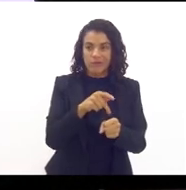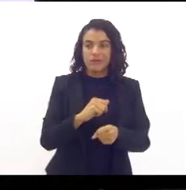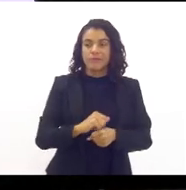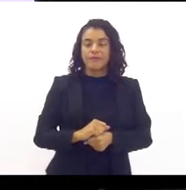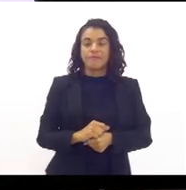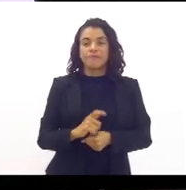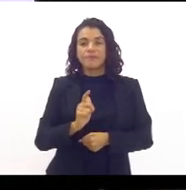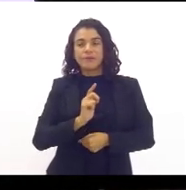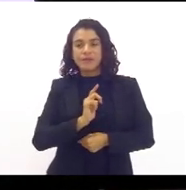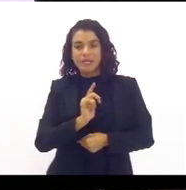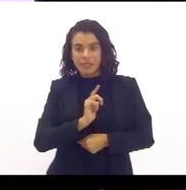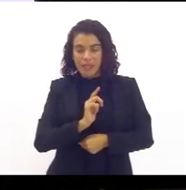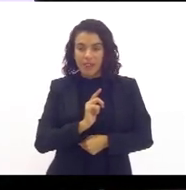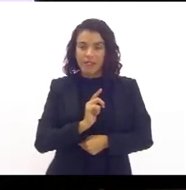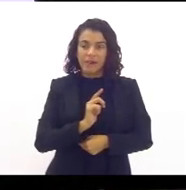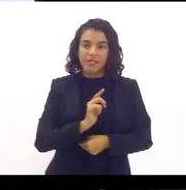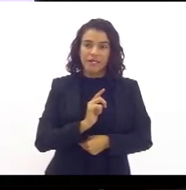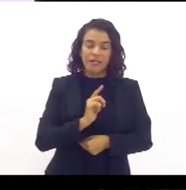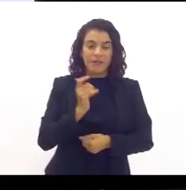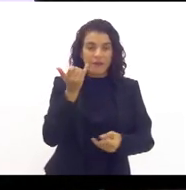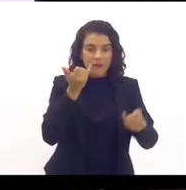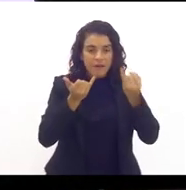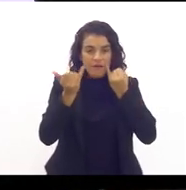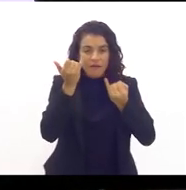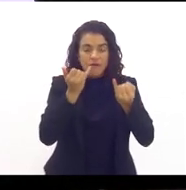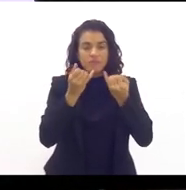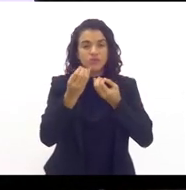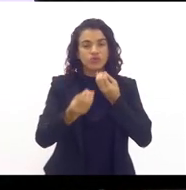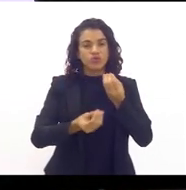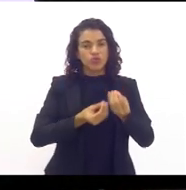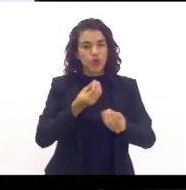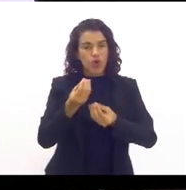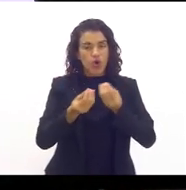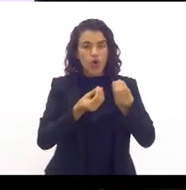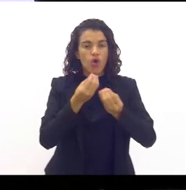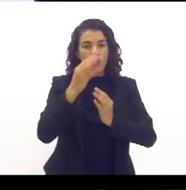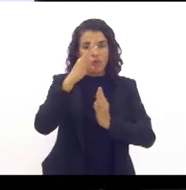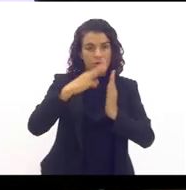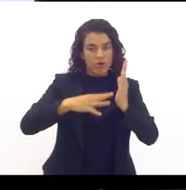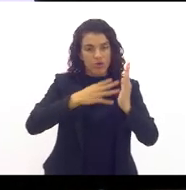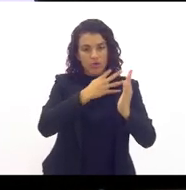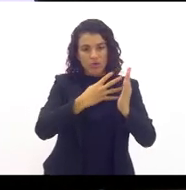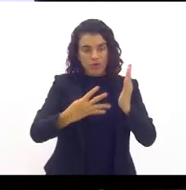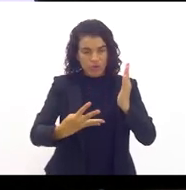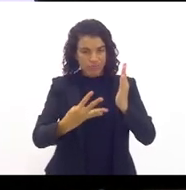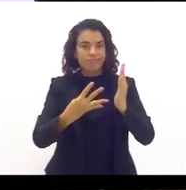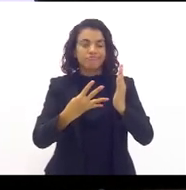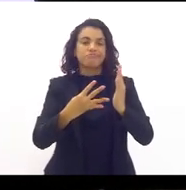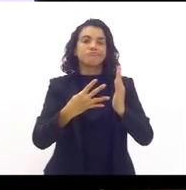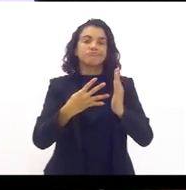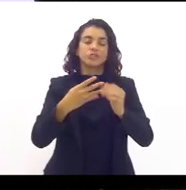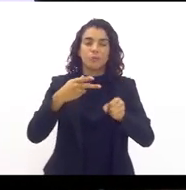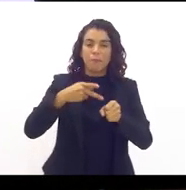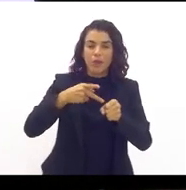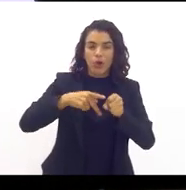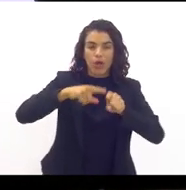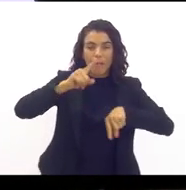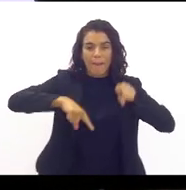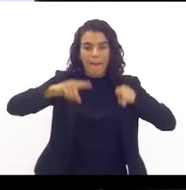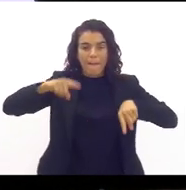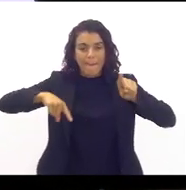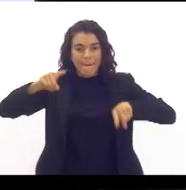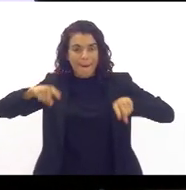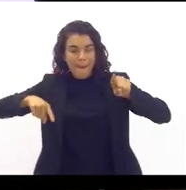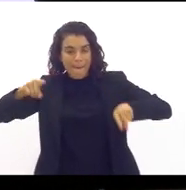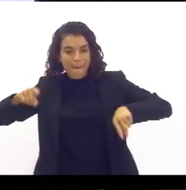temos aqui as informações de como é que os parâmetros, né, os indicadores de petróleo variaram bastante e trazem bastante